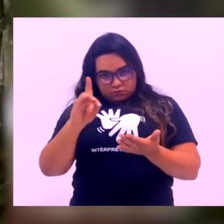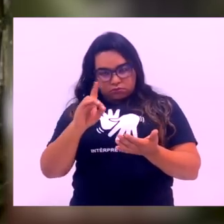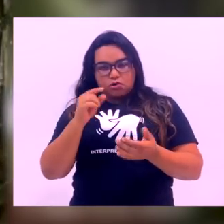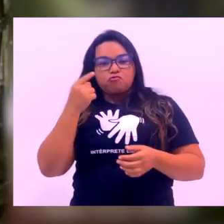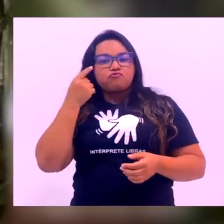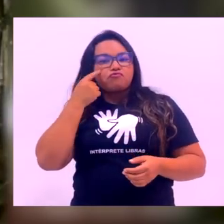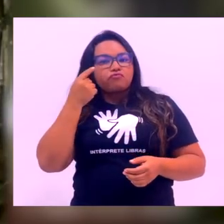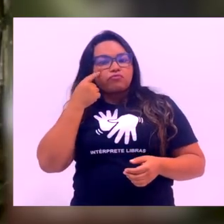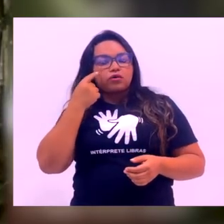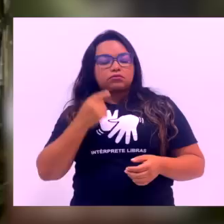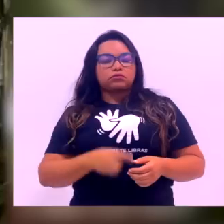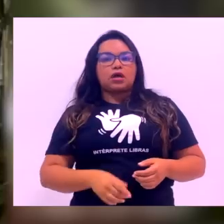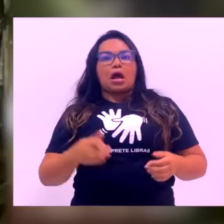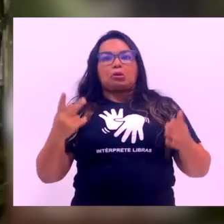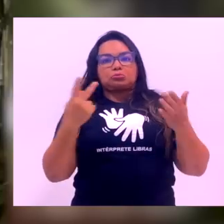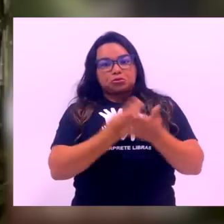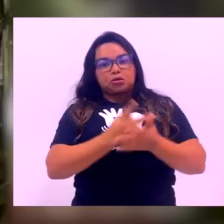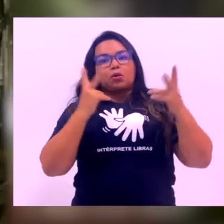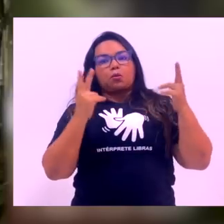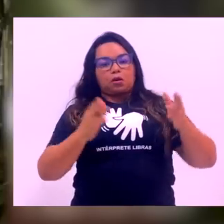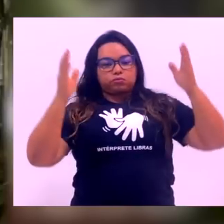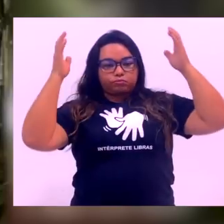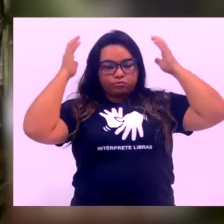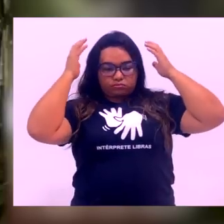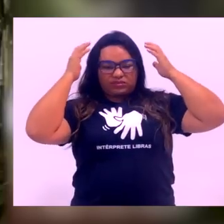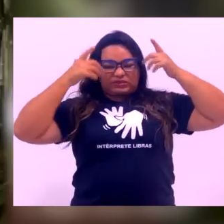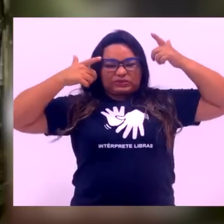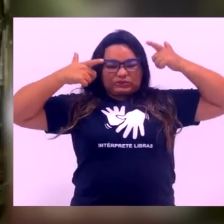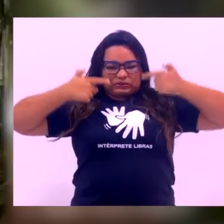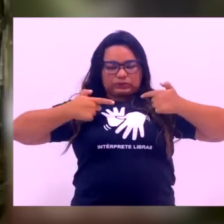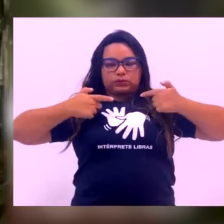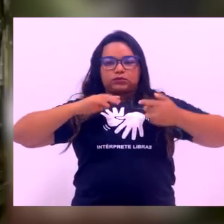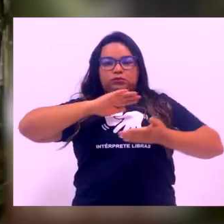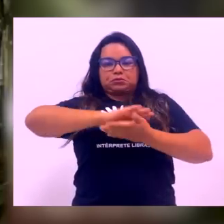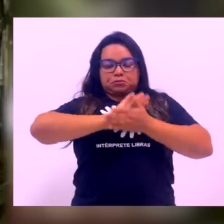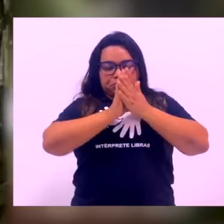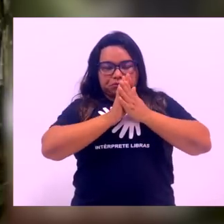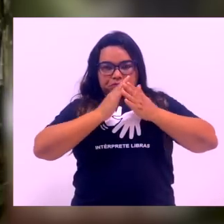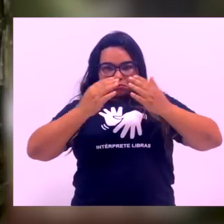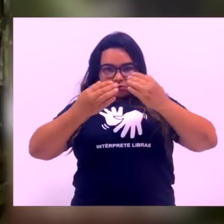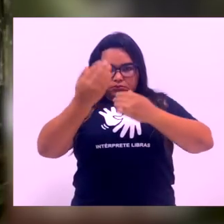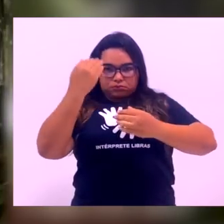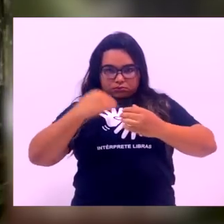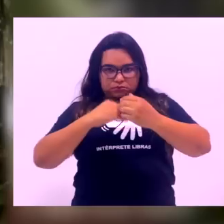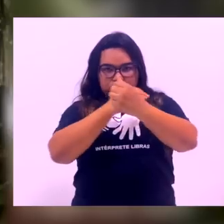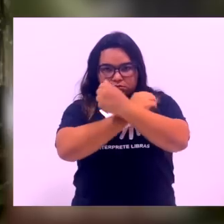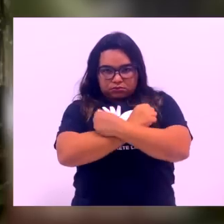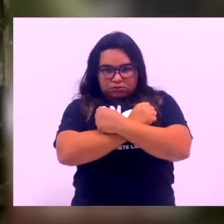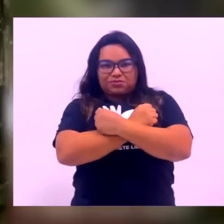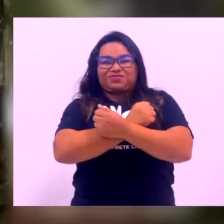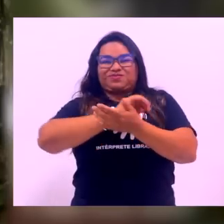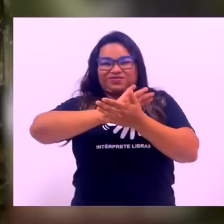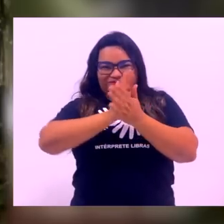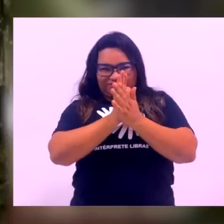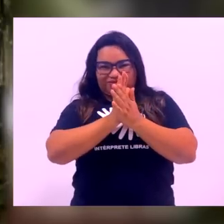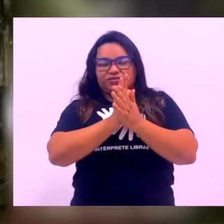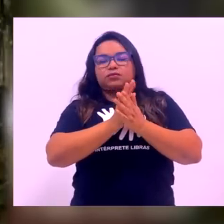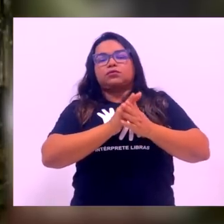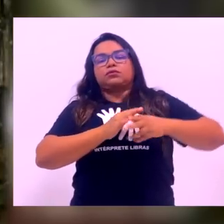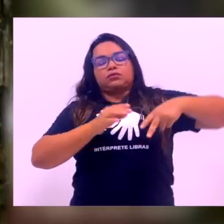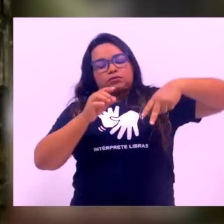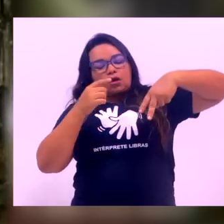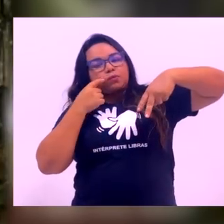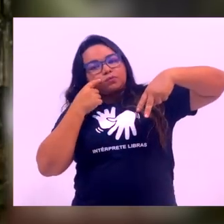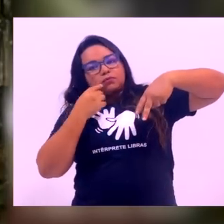foram preditos, como um reino depois do outro faria guerra, e que os próprios eventos finais trariam nação contra